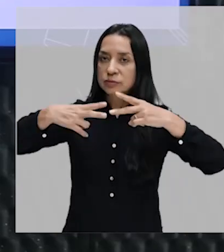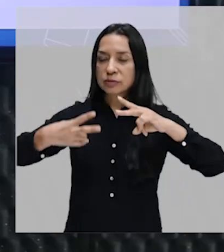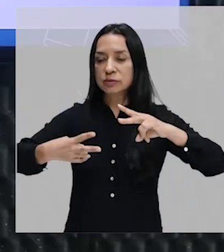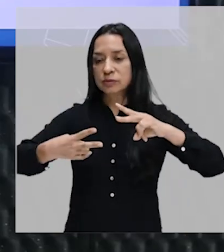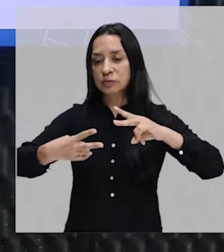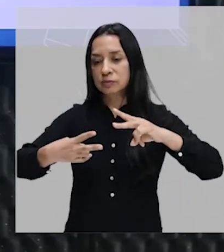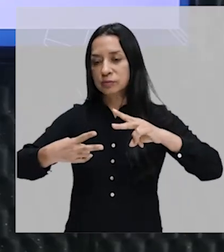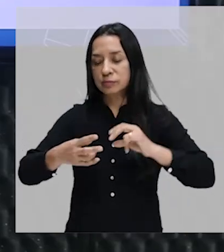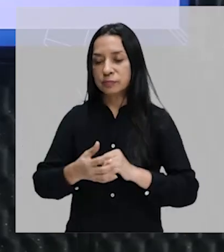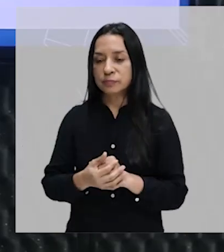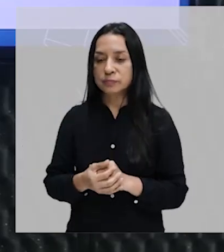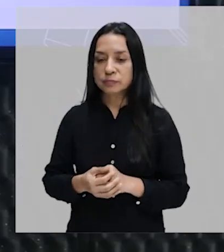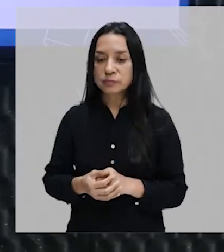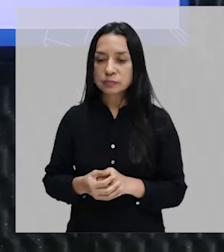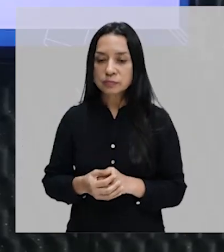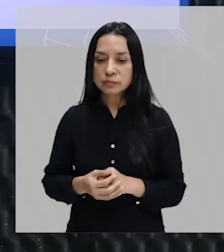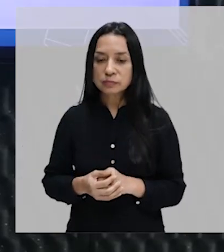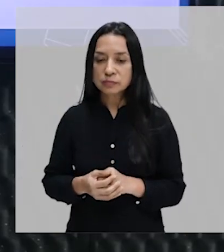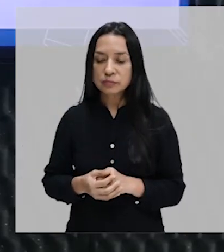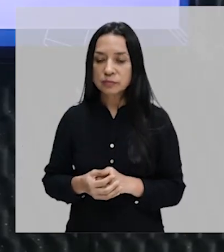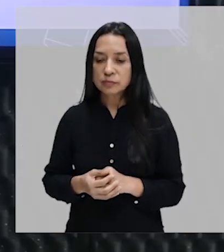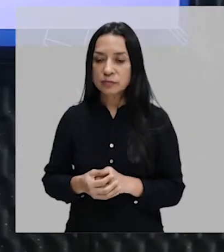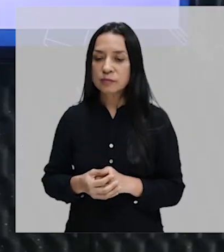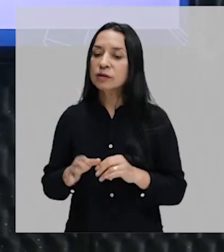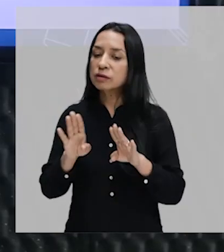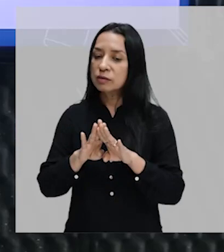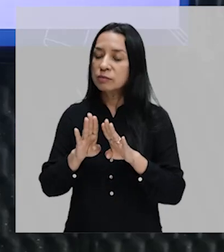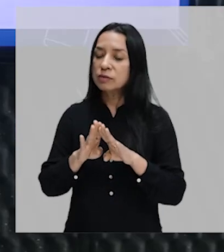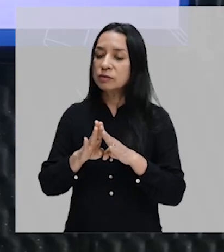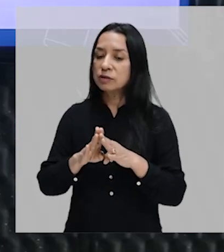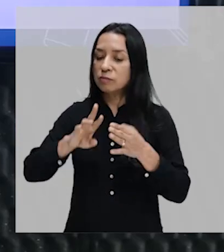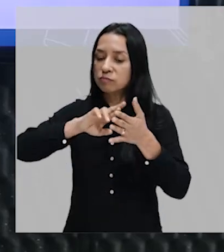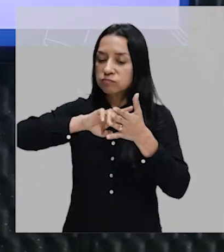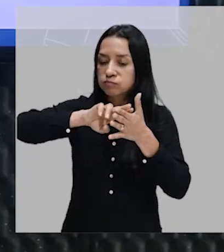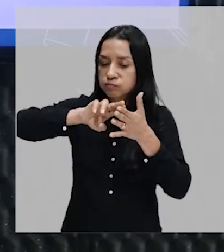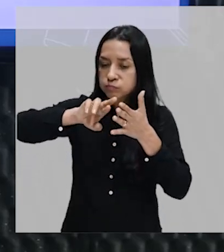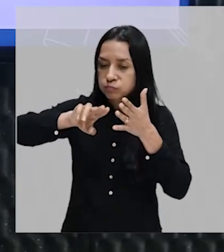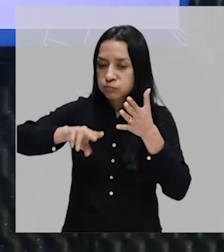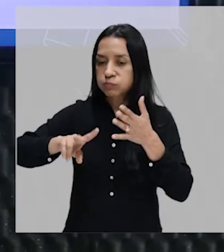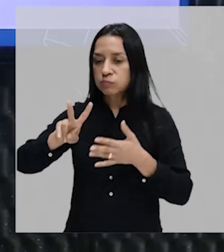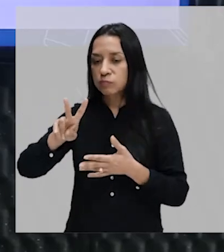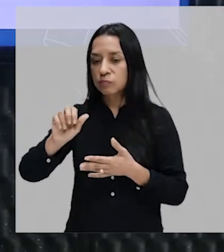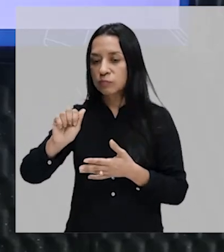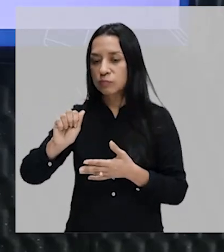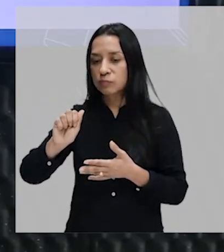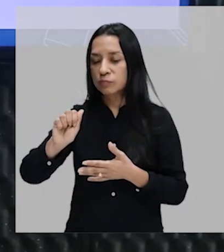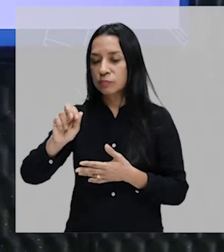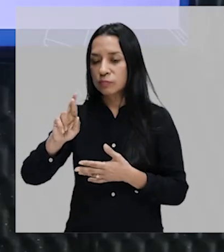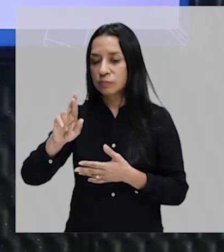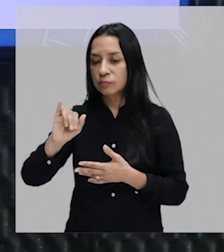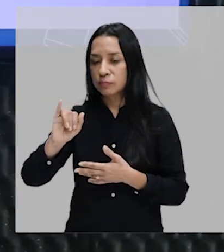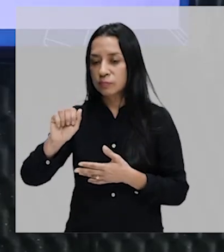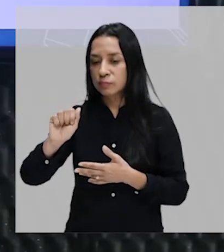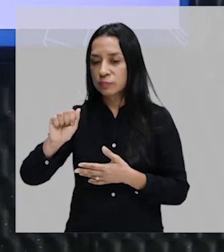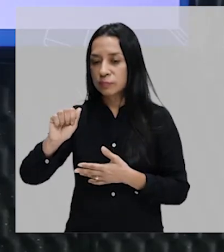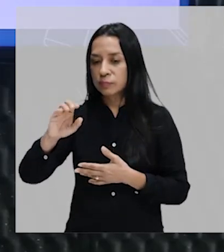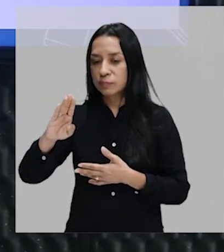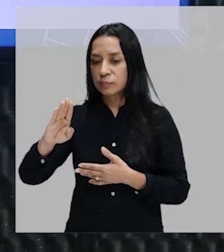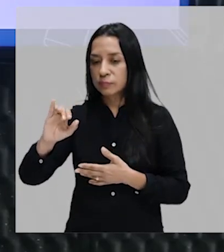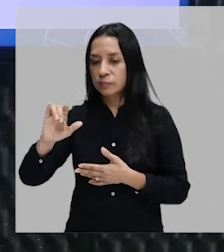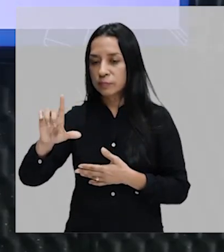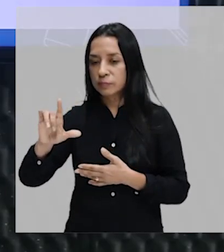material genético desses indivíduos. Consequentemente, isso provoca neles, pessoal, variabilidade,